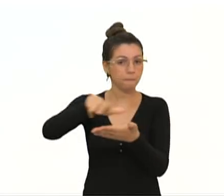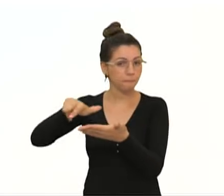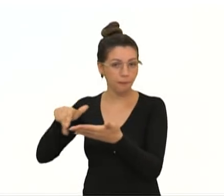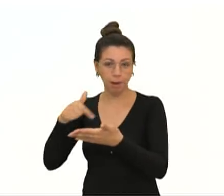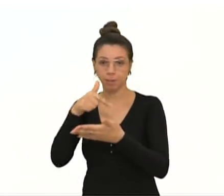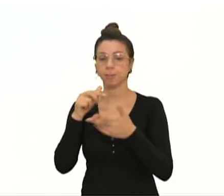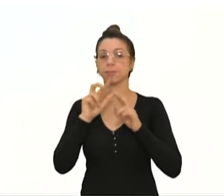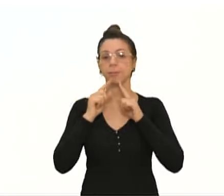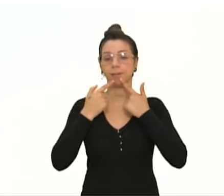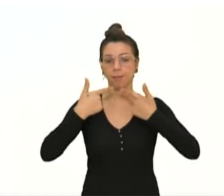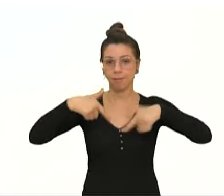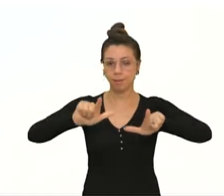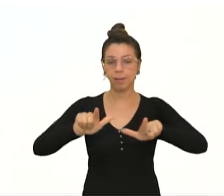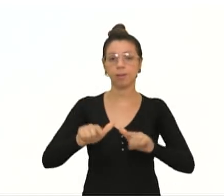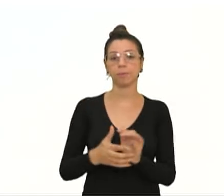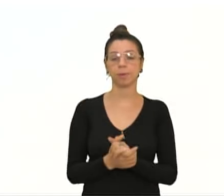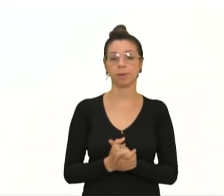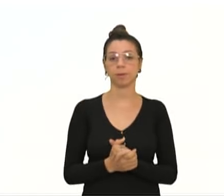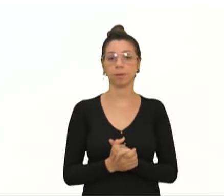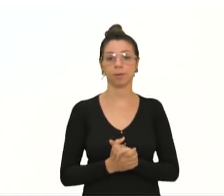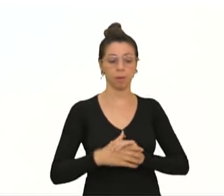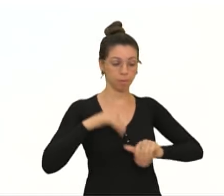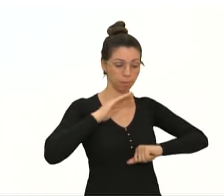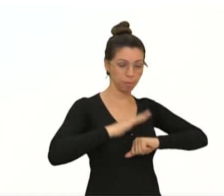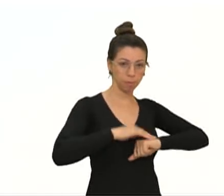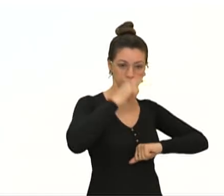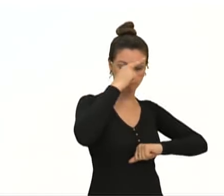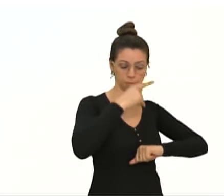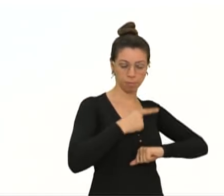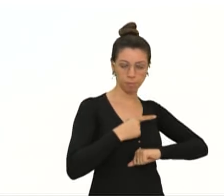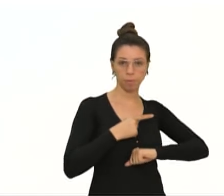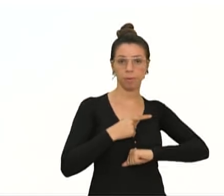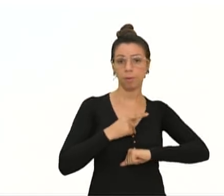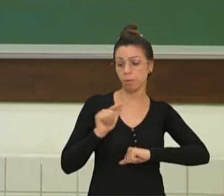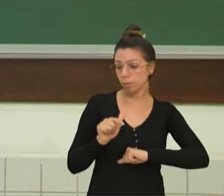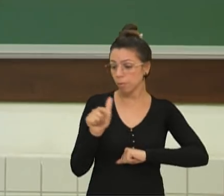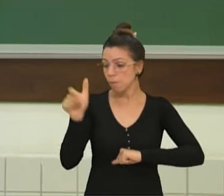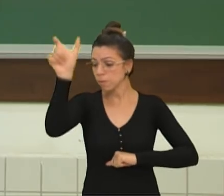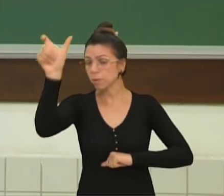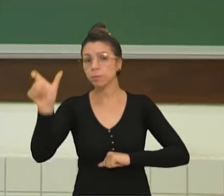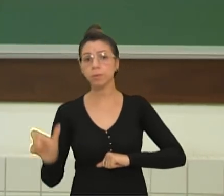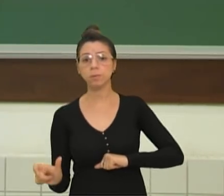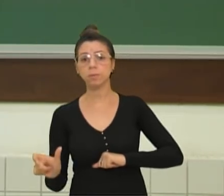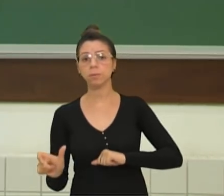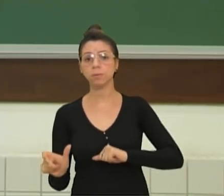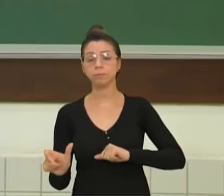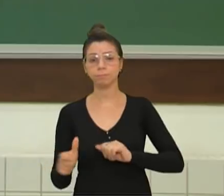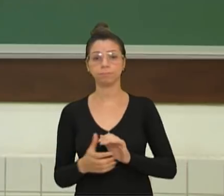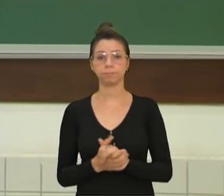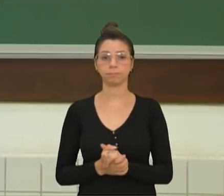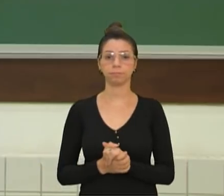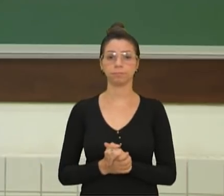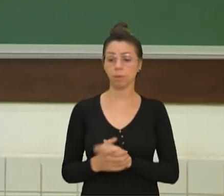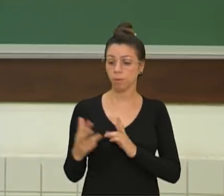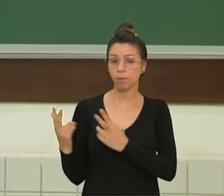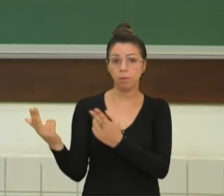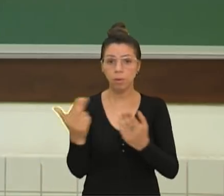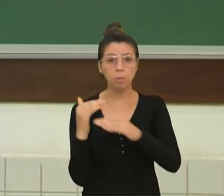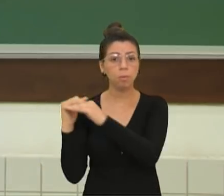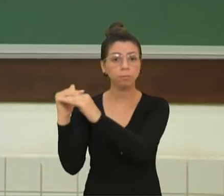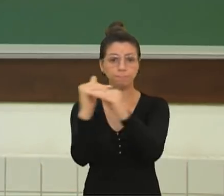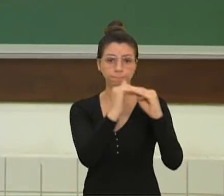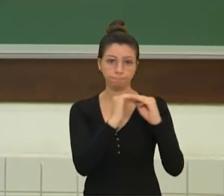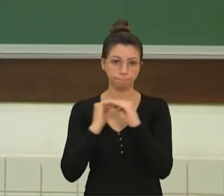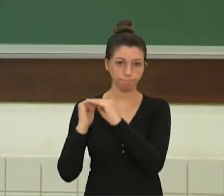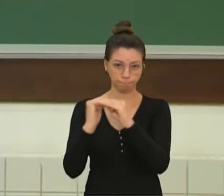uma pessoa através de outra pessoa. Então você só se torna uma pessoa se você tiver a outra igual a você.